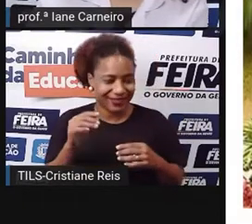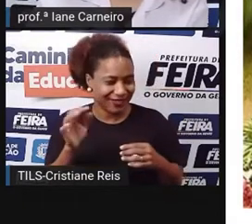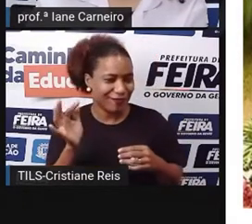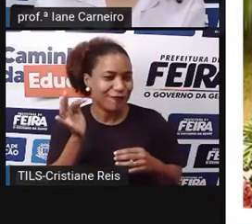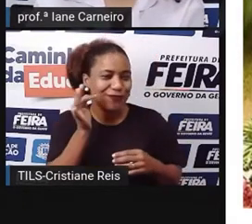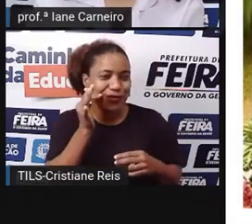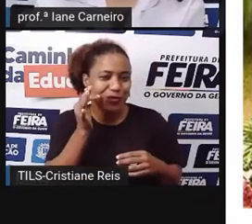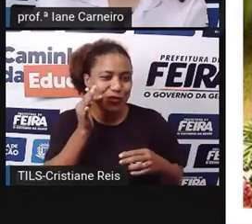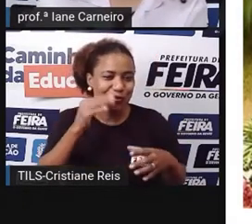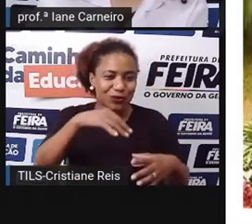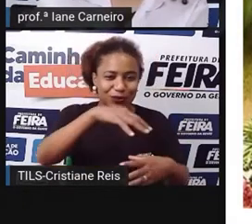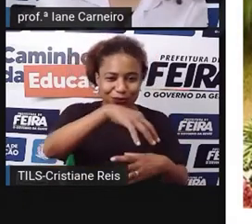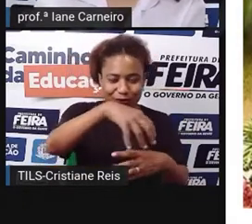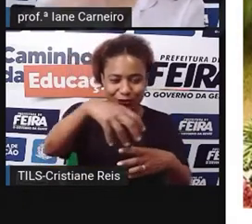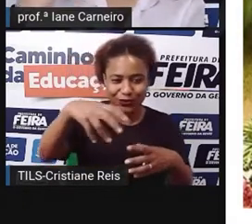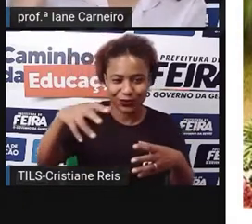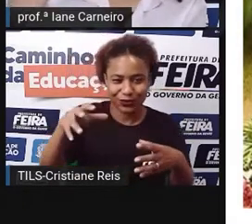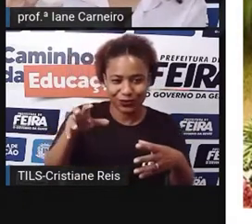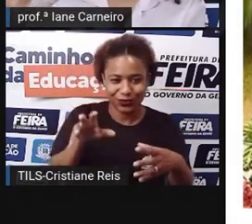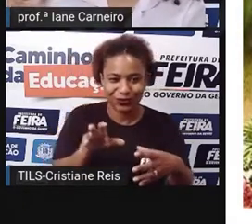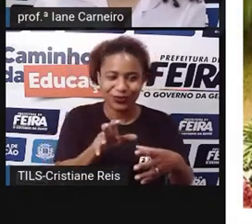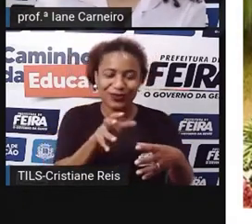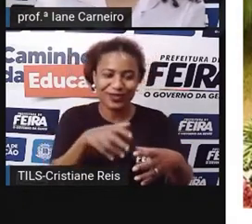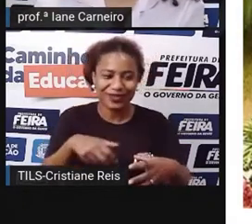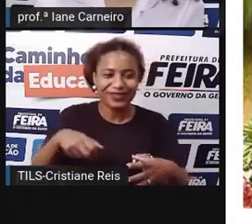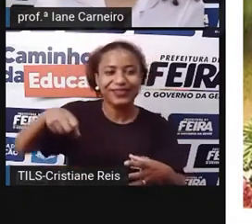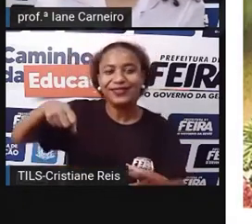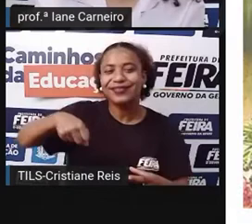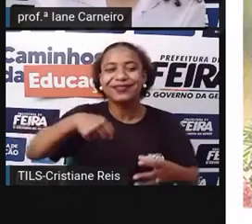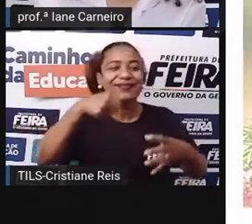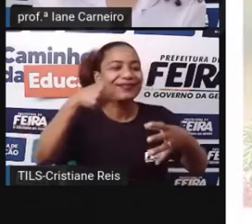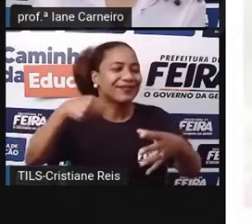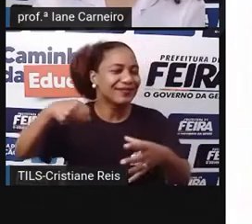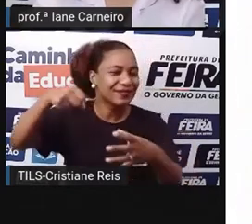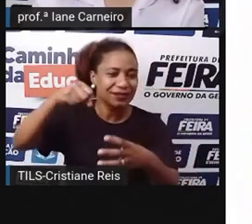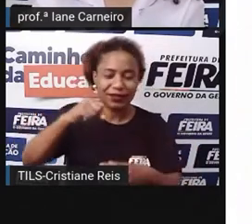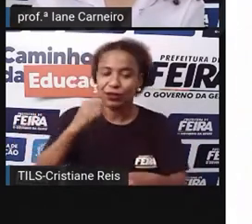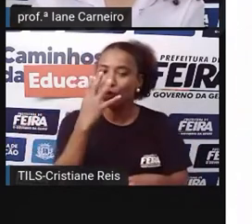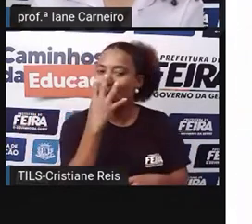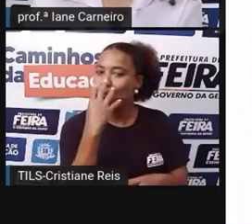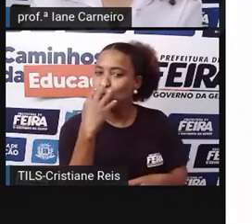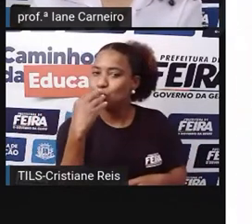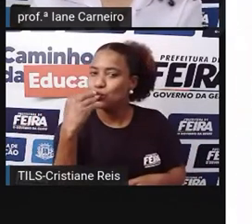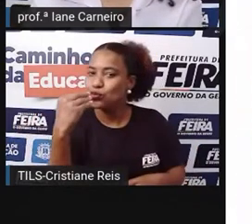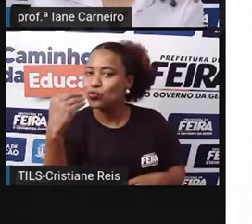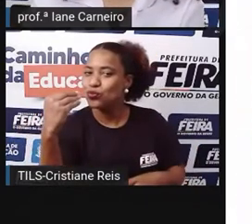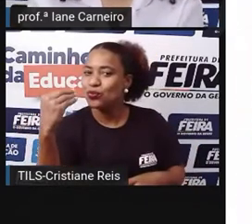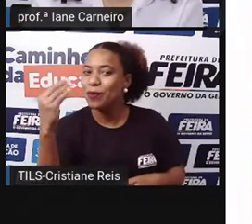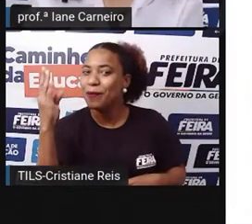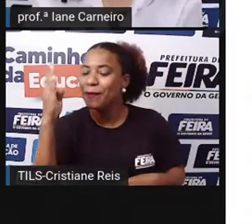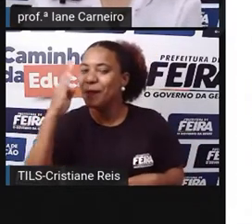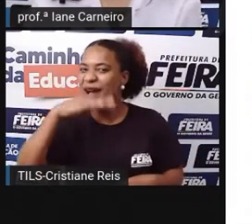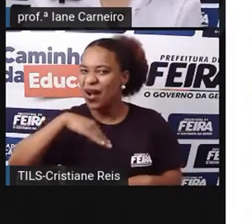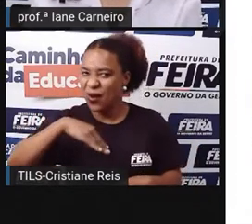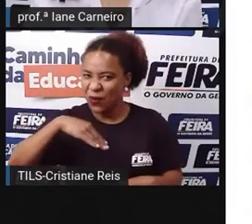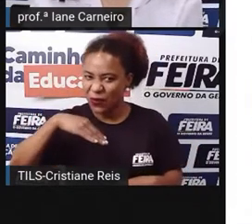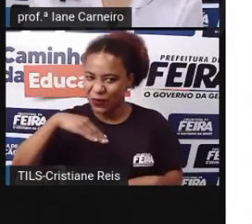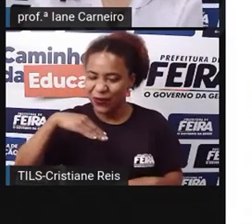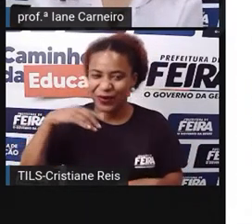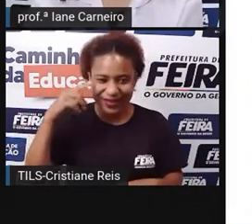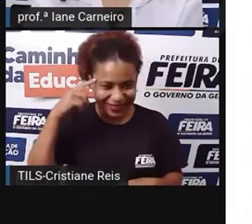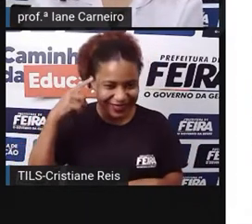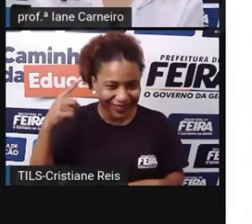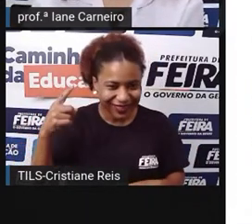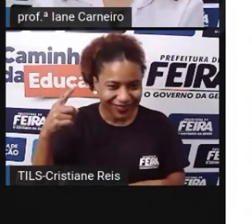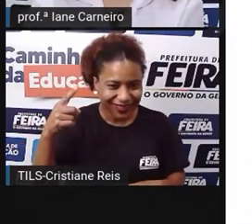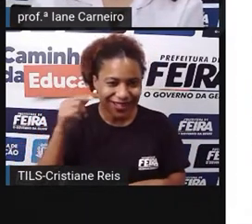eram frutas com cestas de frutas com o lobo mau. E que era a Chapeuzinho Vermelho. Mas